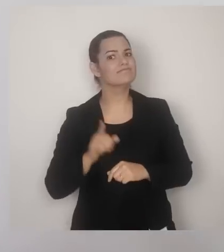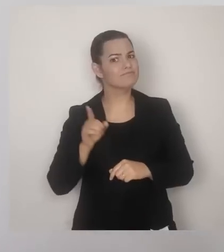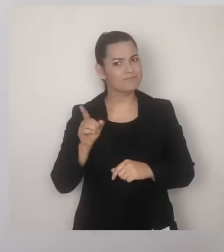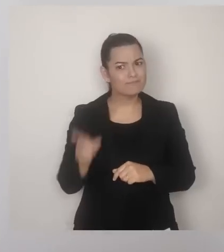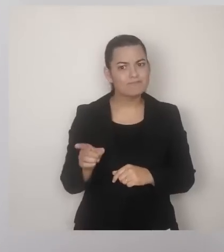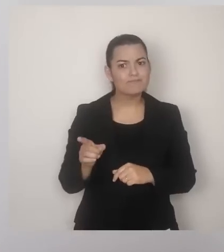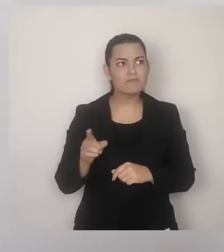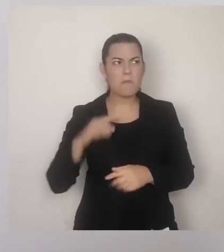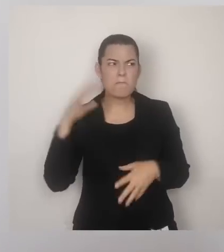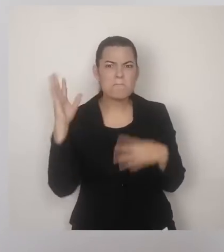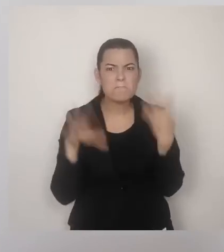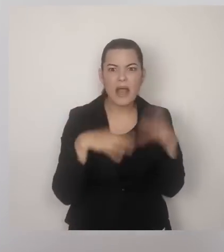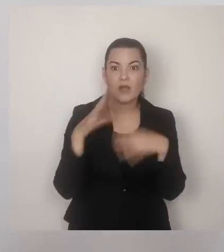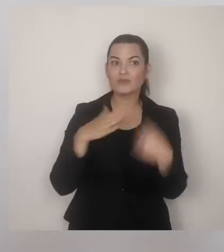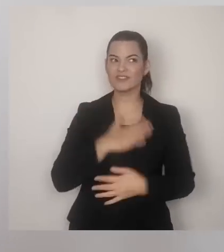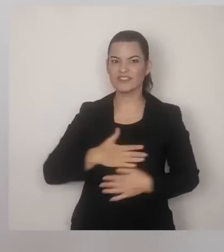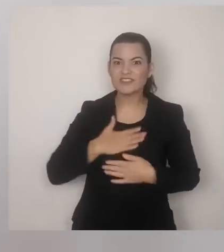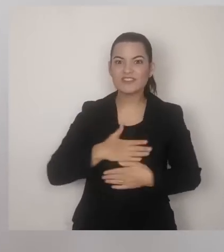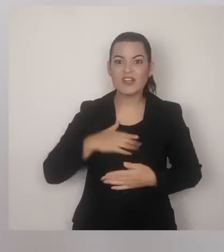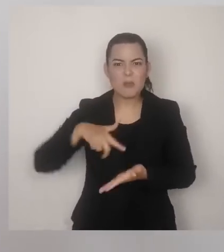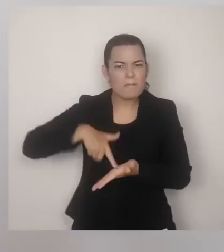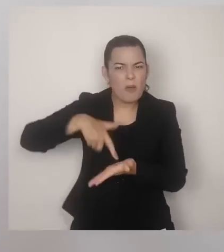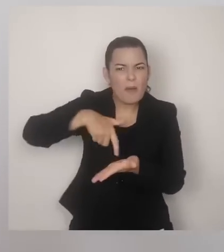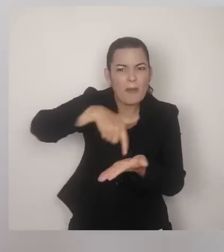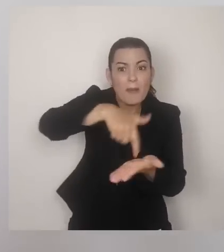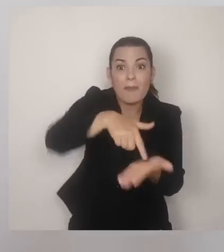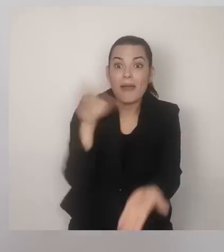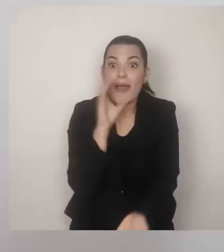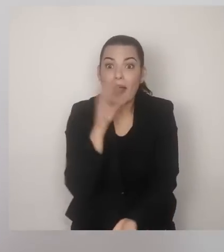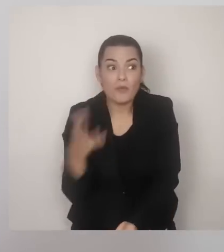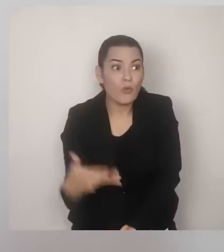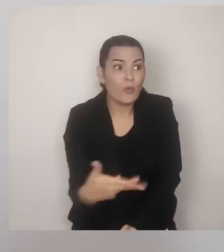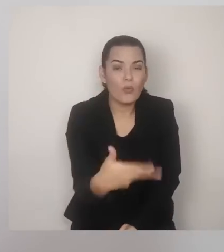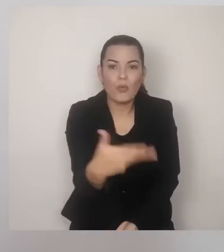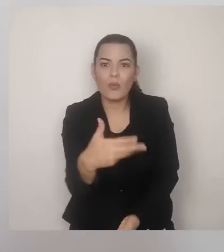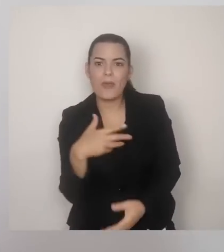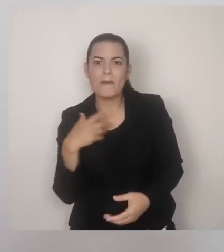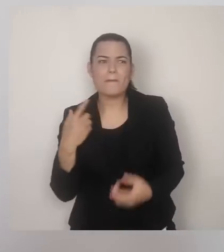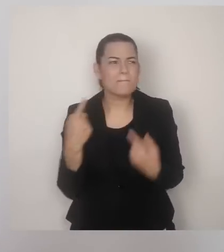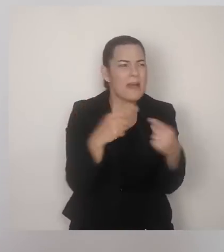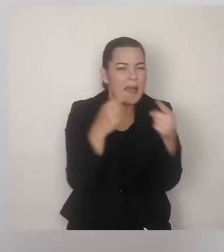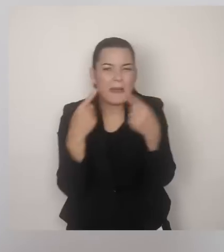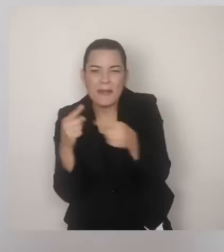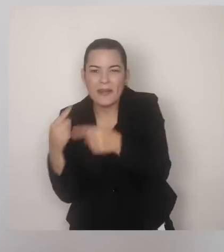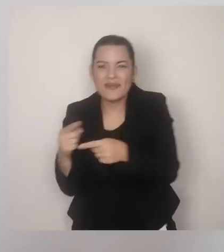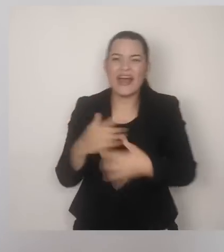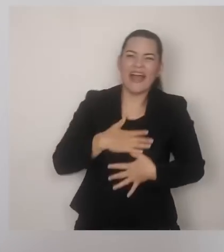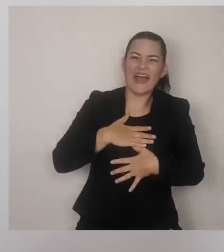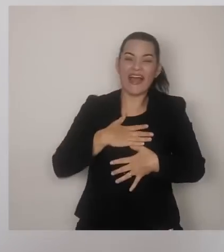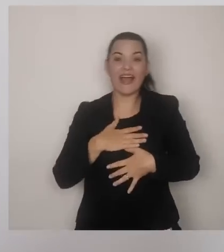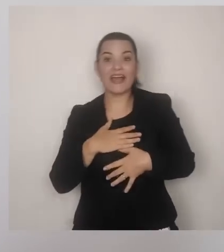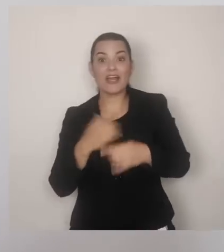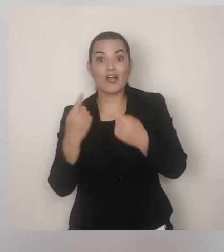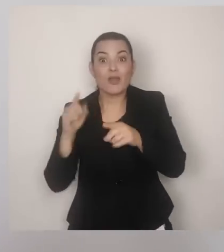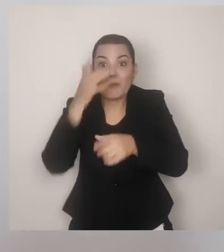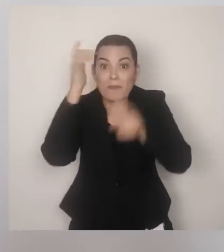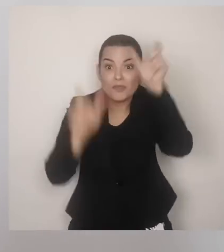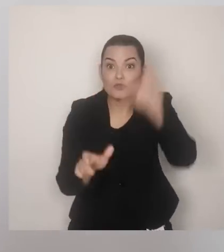Ele é muito travesso e pula rapidamente pela floresta, aprontando e pregando peças em todo